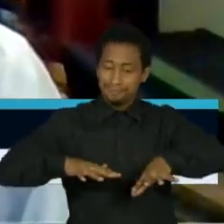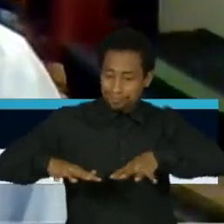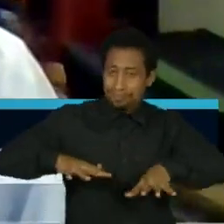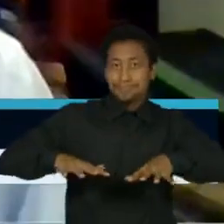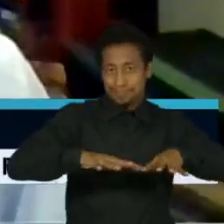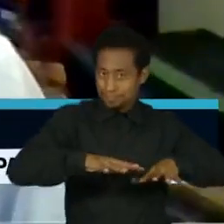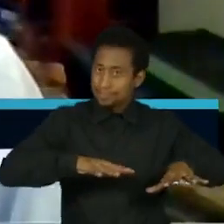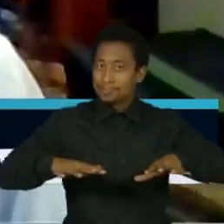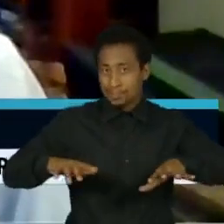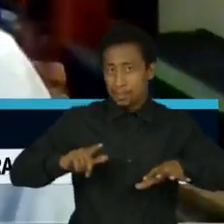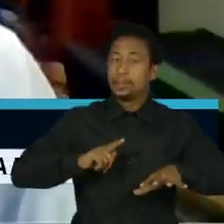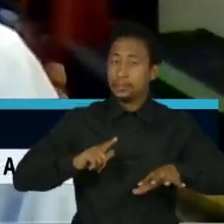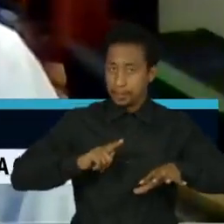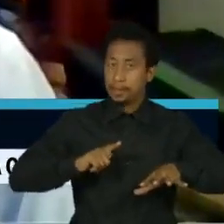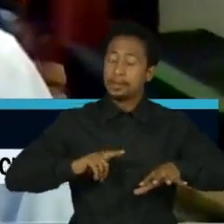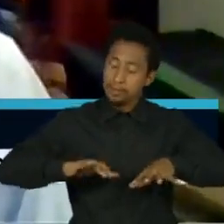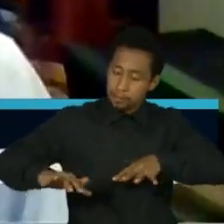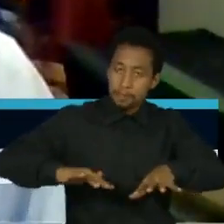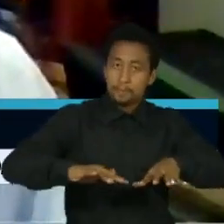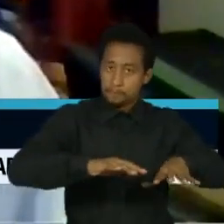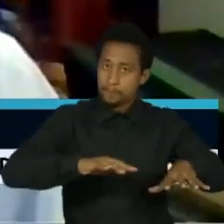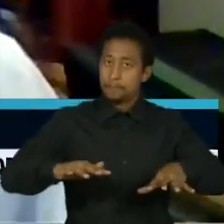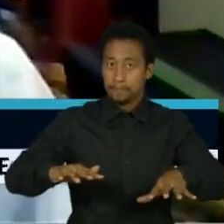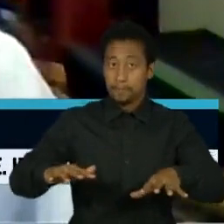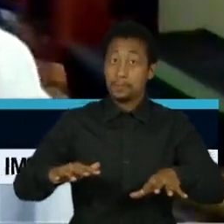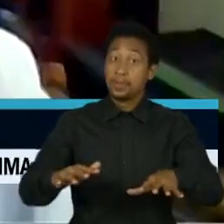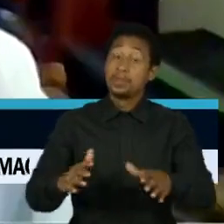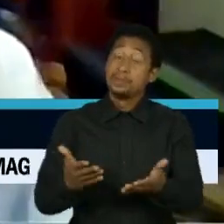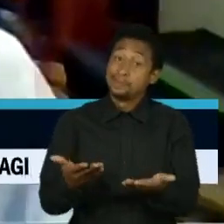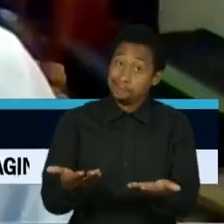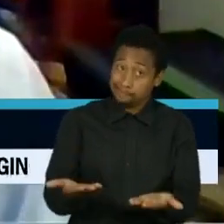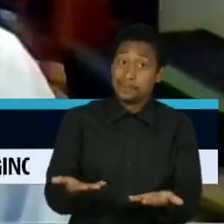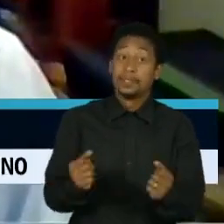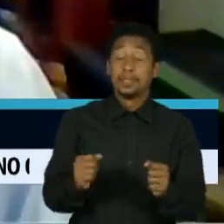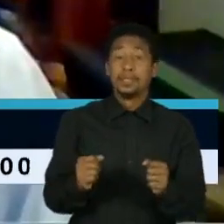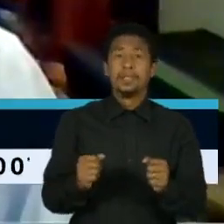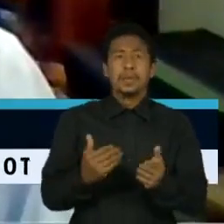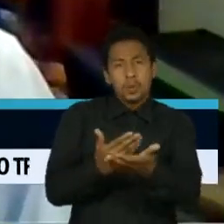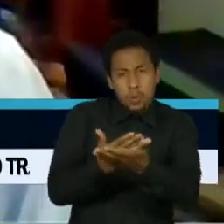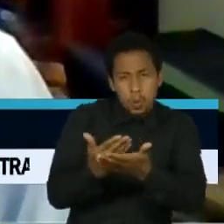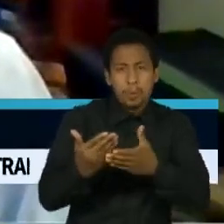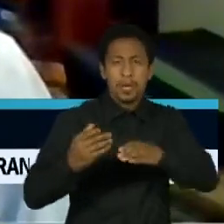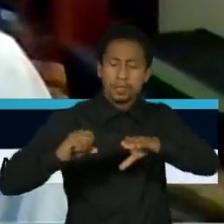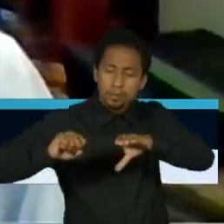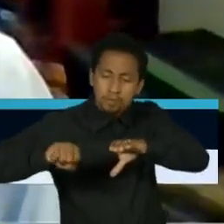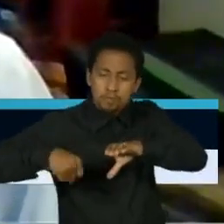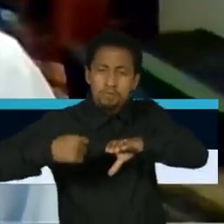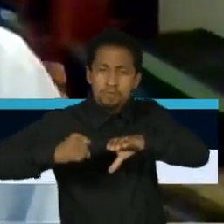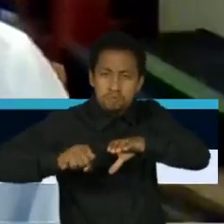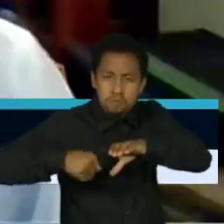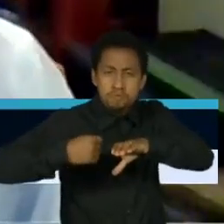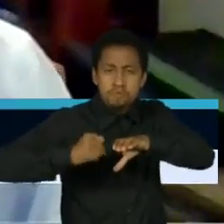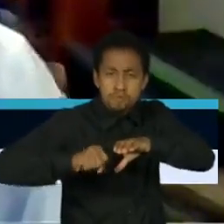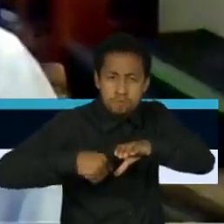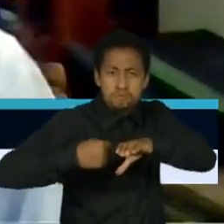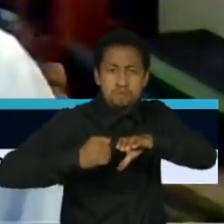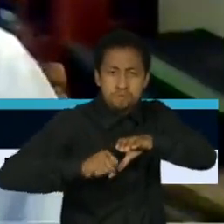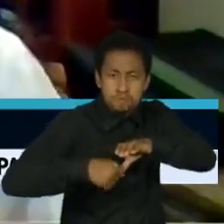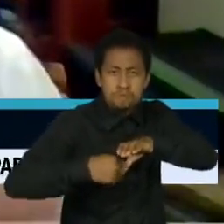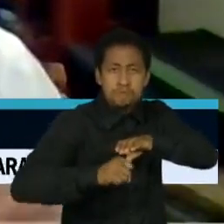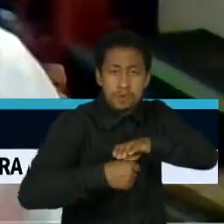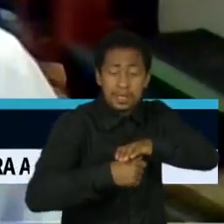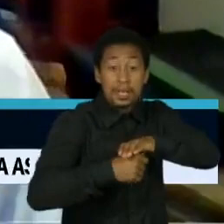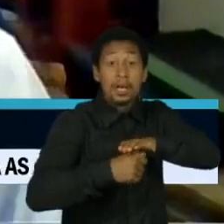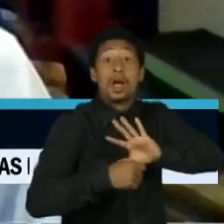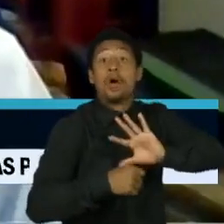modificações de pressões, né? É claro que quando você abre um túnel, ele é um caminho super preferencial para a água,